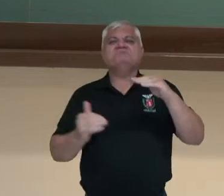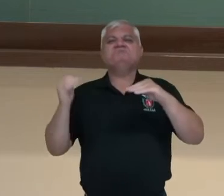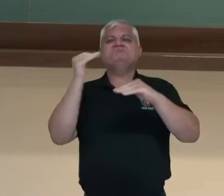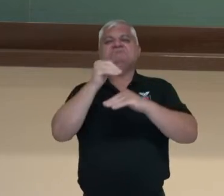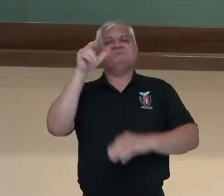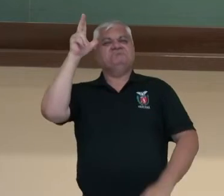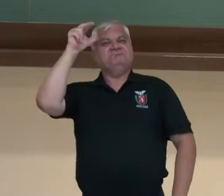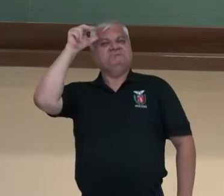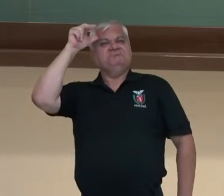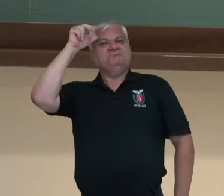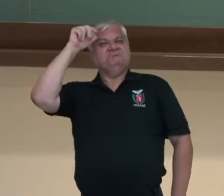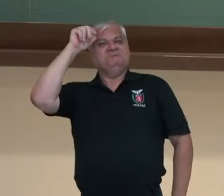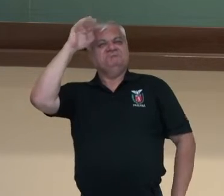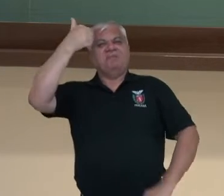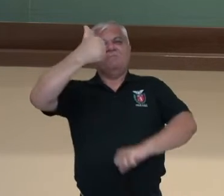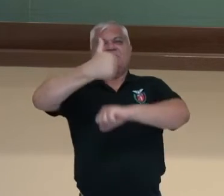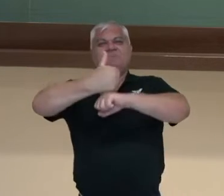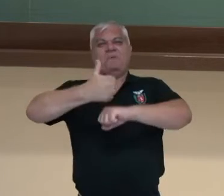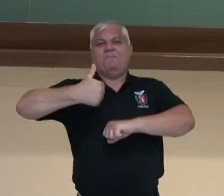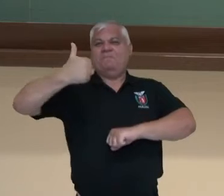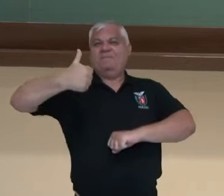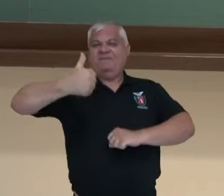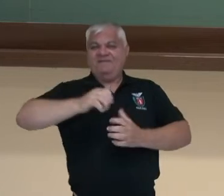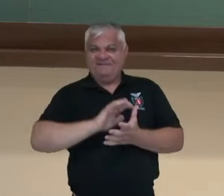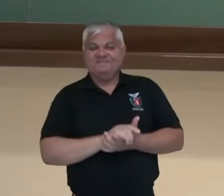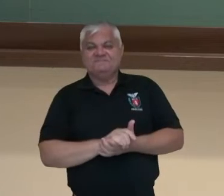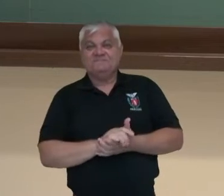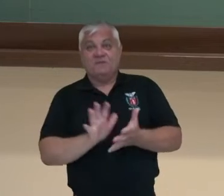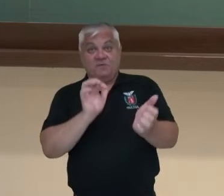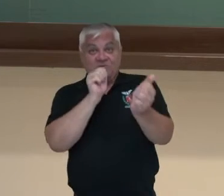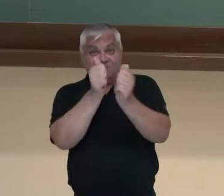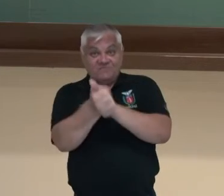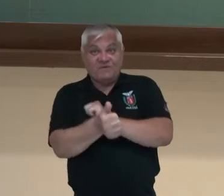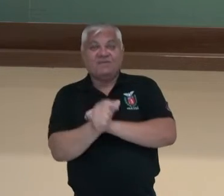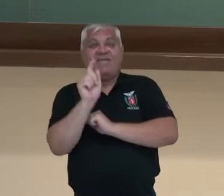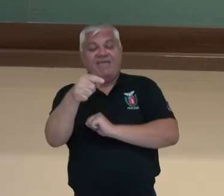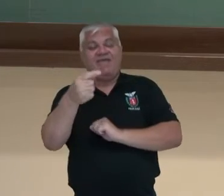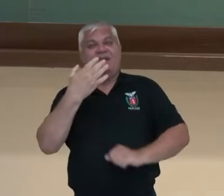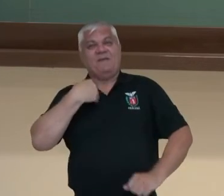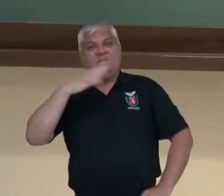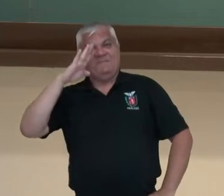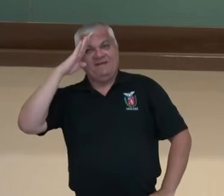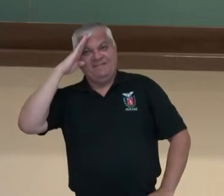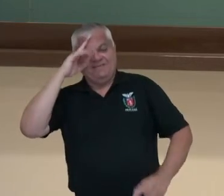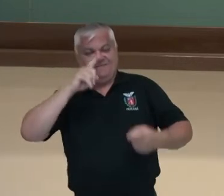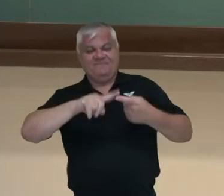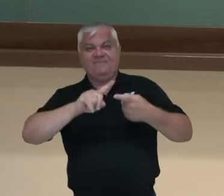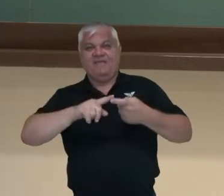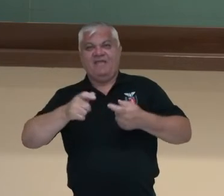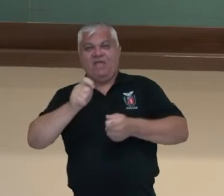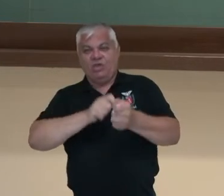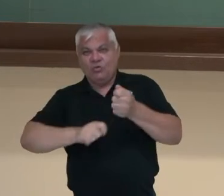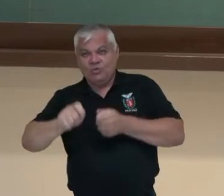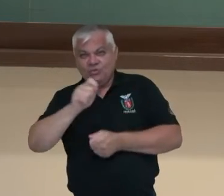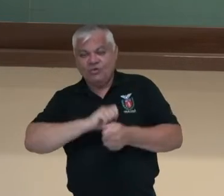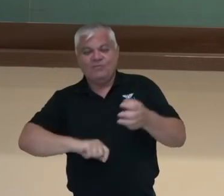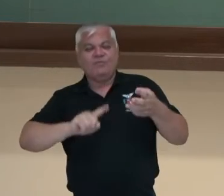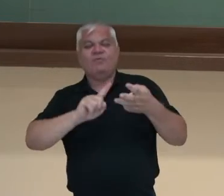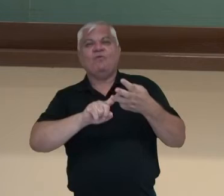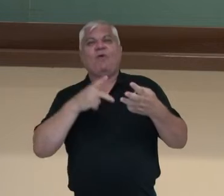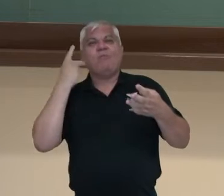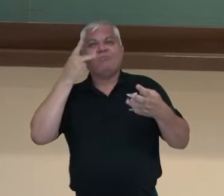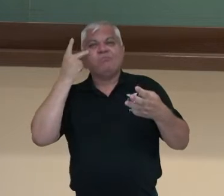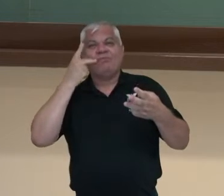xadrez. O esporte transformou-se numa extensão da competição política, militar e econômica. Então, além da competição política, militar e econômica,